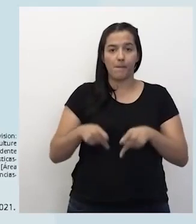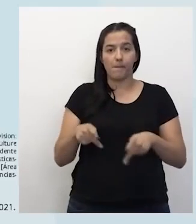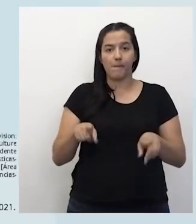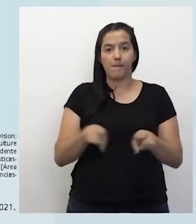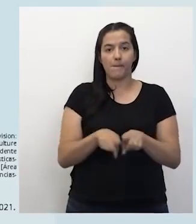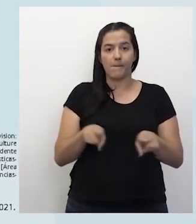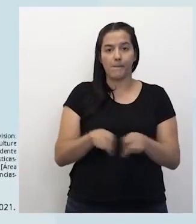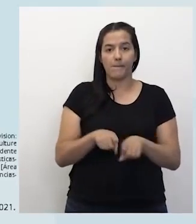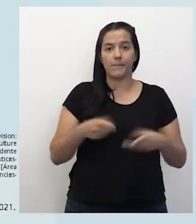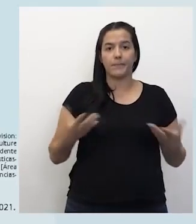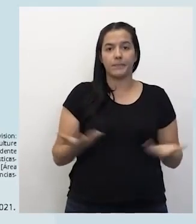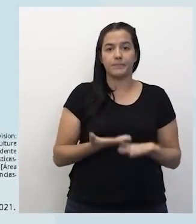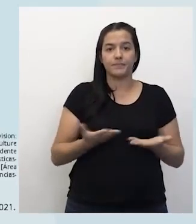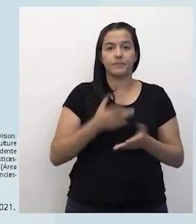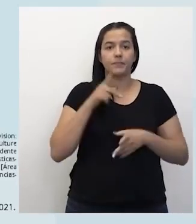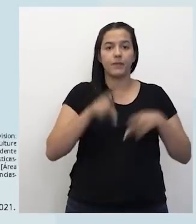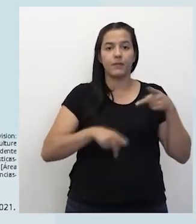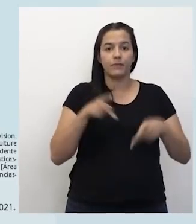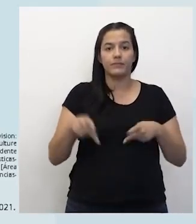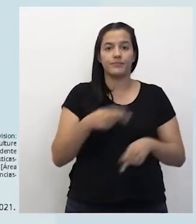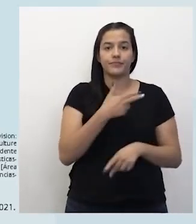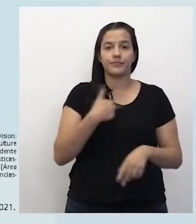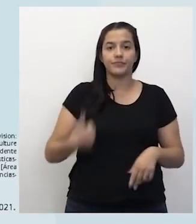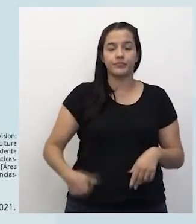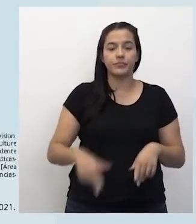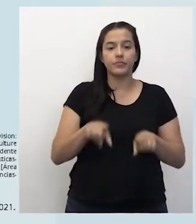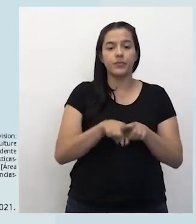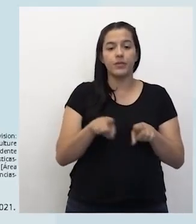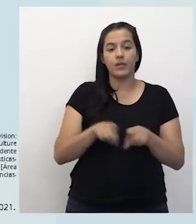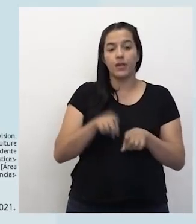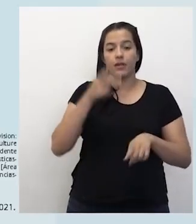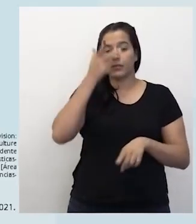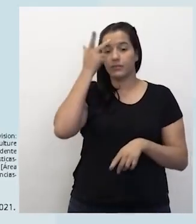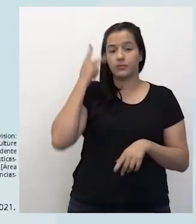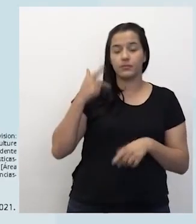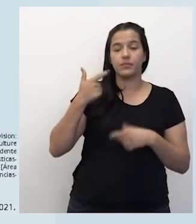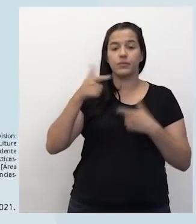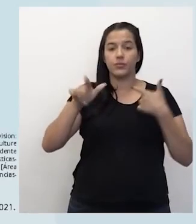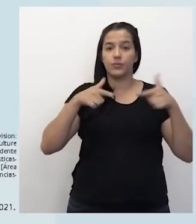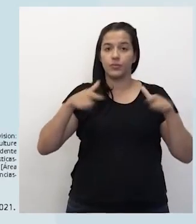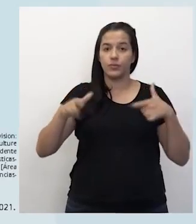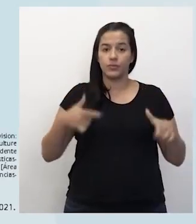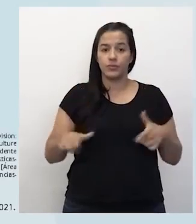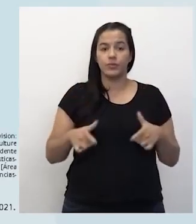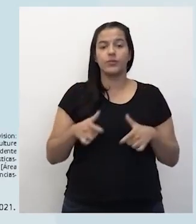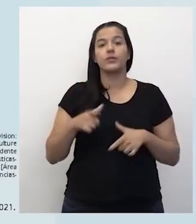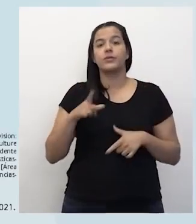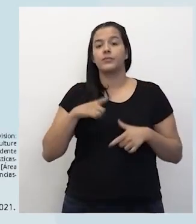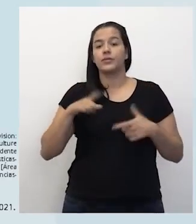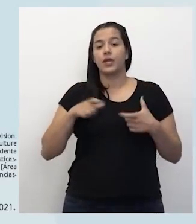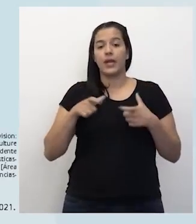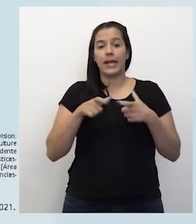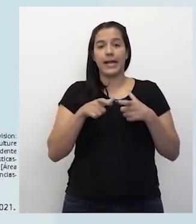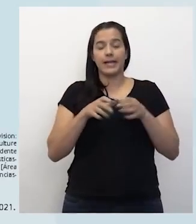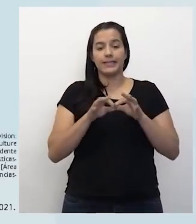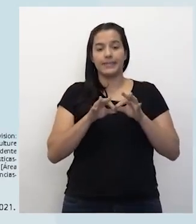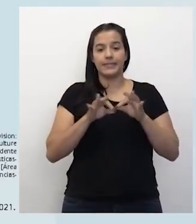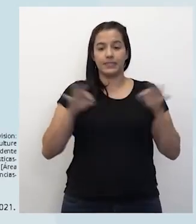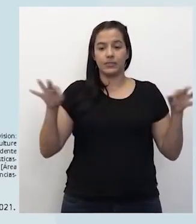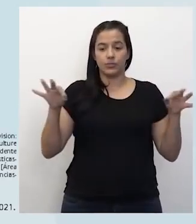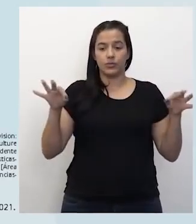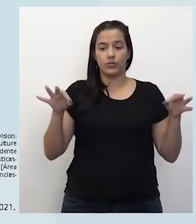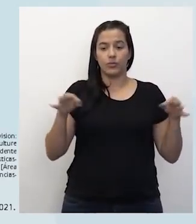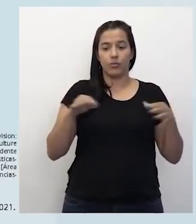ela é populosa, mas ela não é tão povoada como é Bangladesh, como a Índia. Por quê? Porque a extensão territorial da China